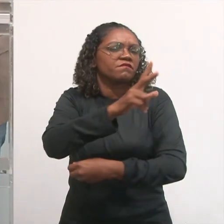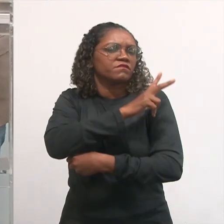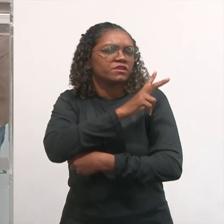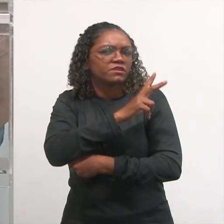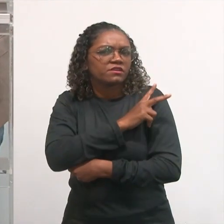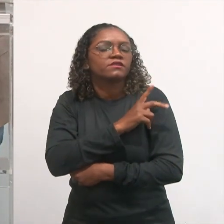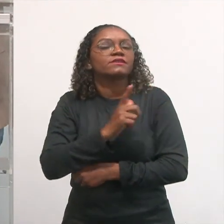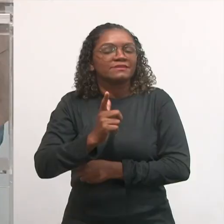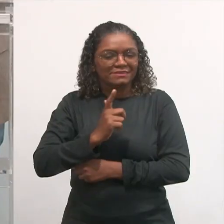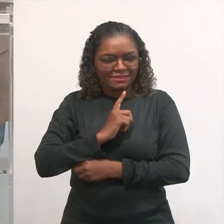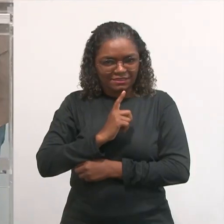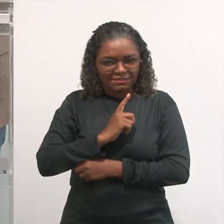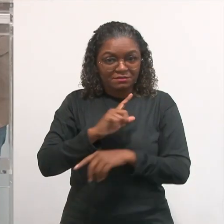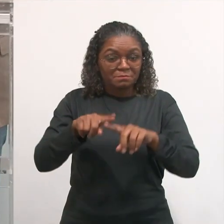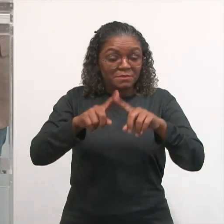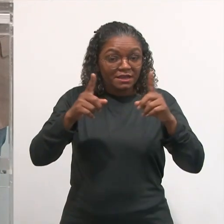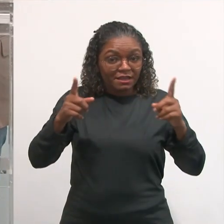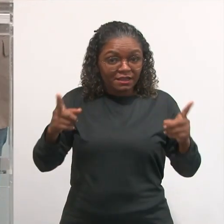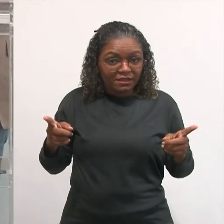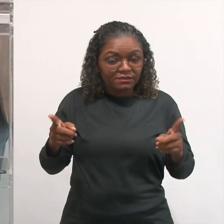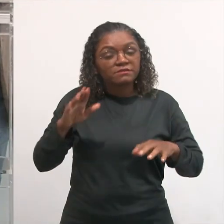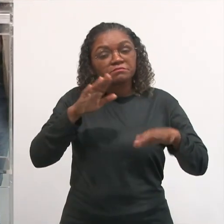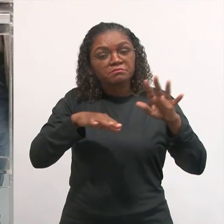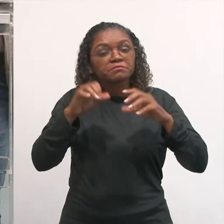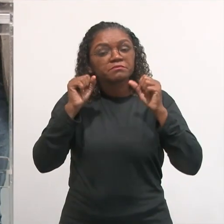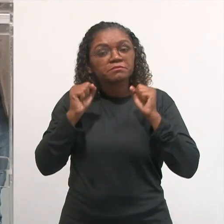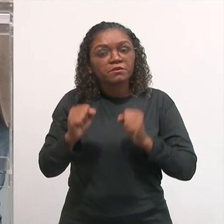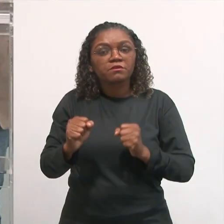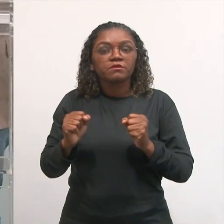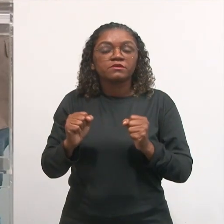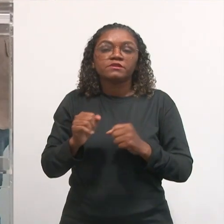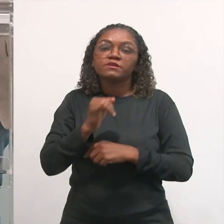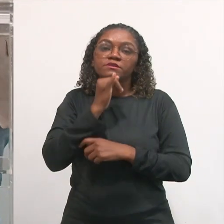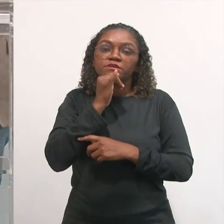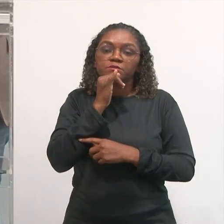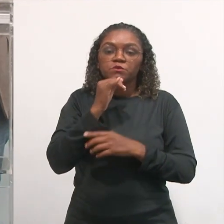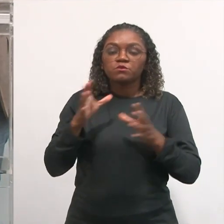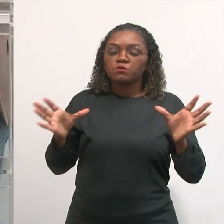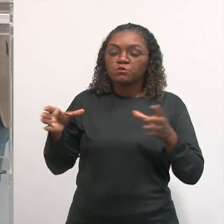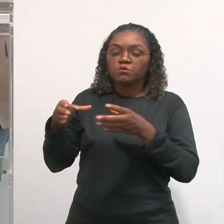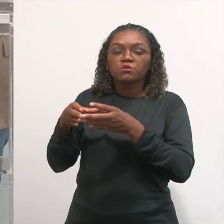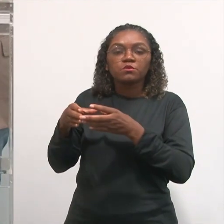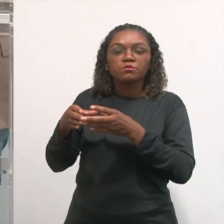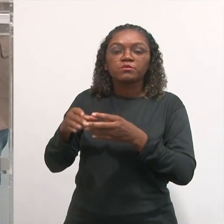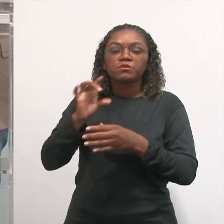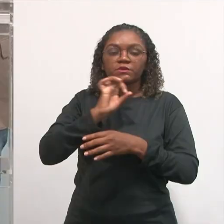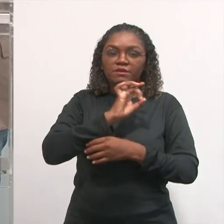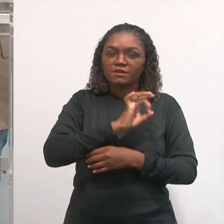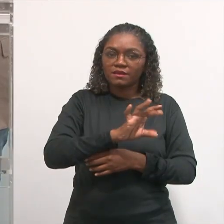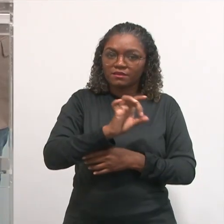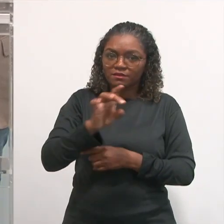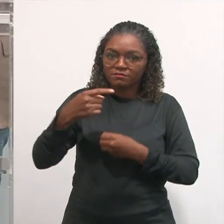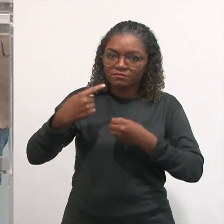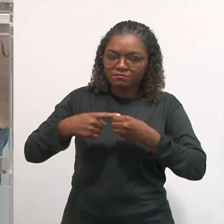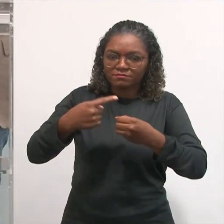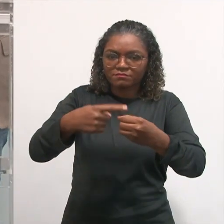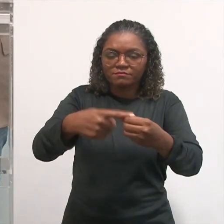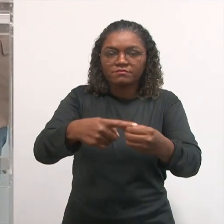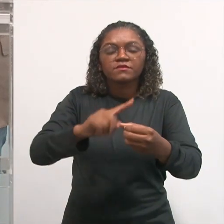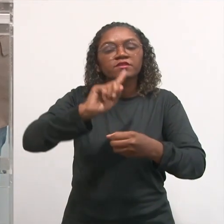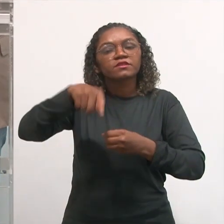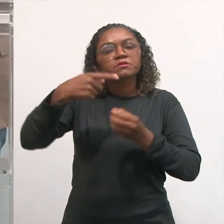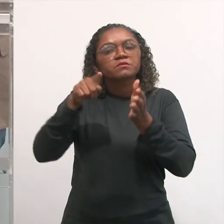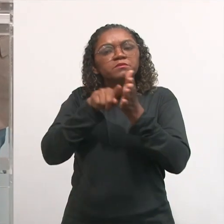E aí eu posso fazer conglomerados, entendeu? Pegar uma turma em cada unidade dessa para fazer uma pesquisa